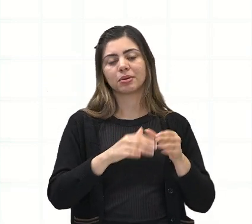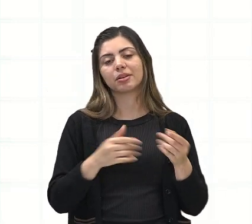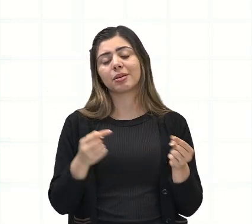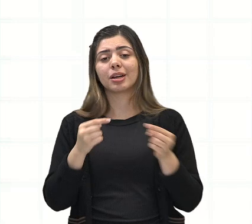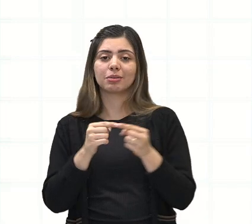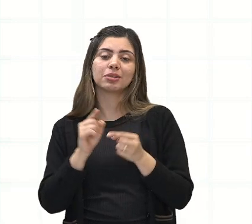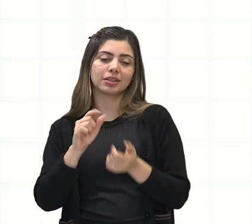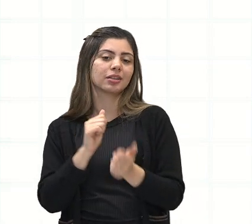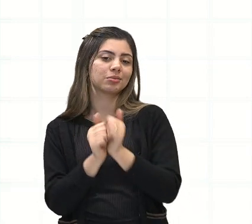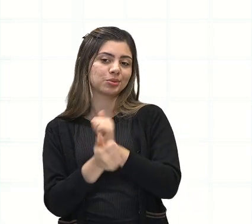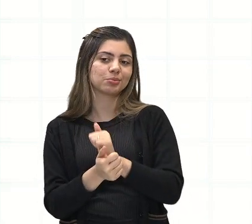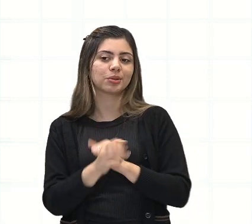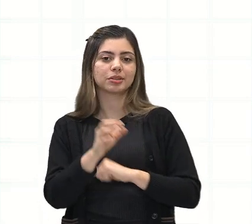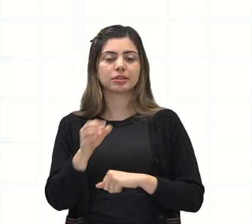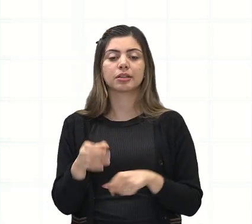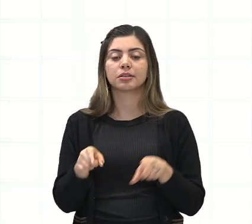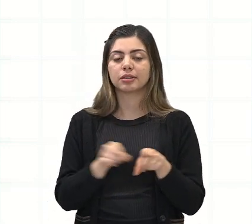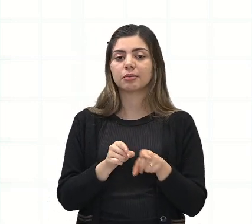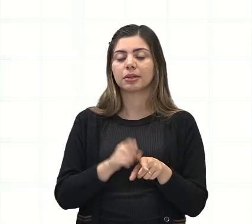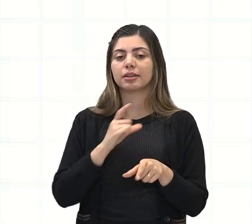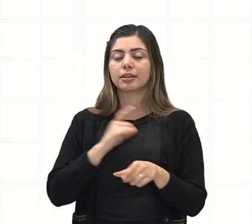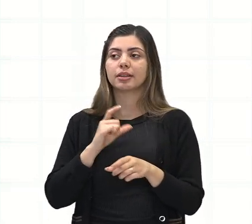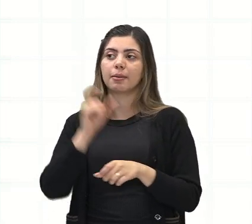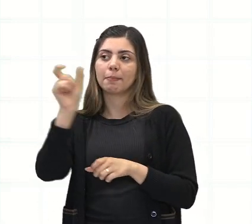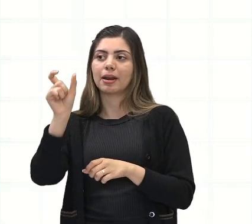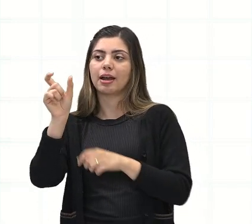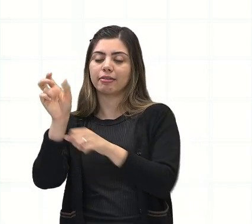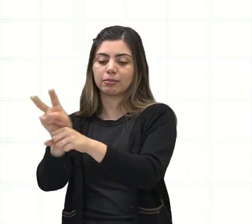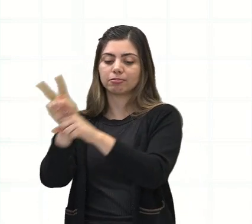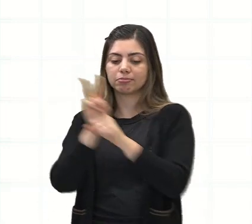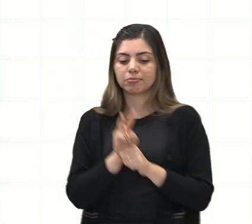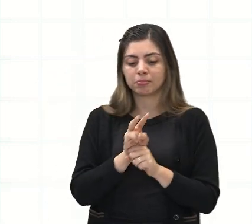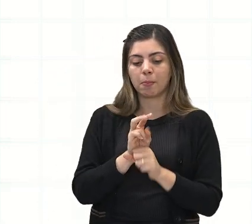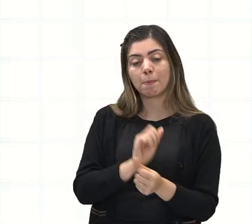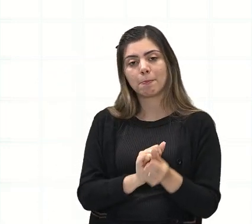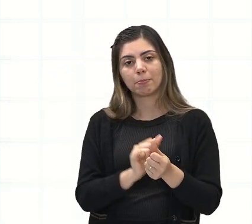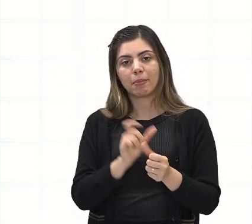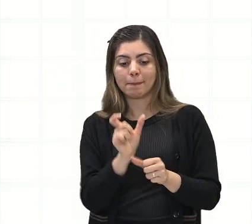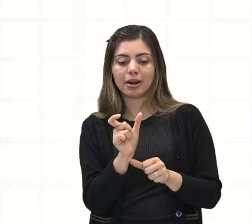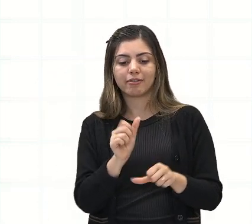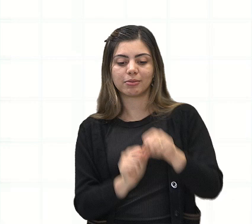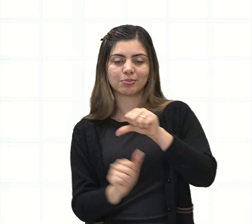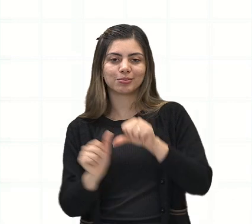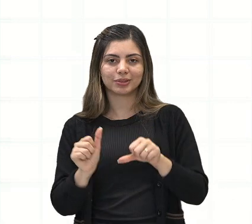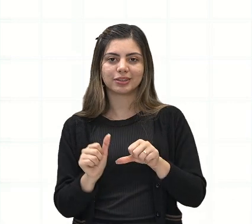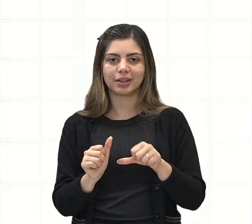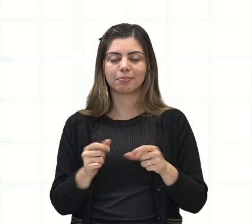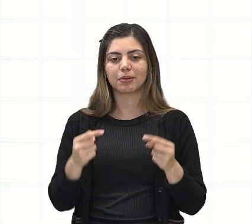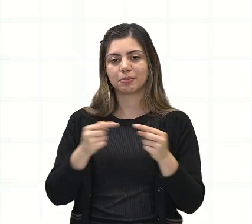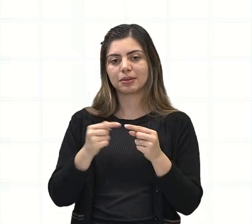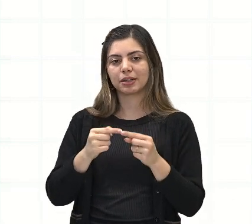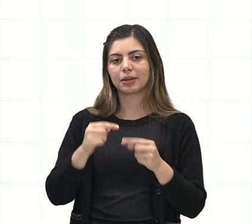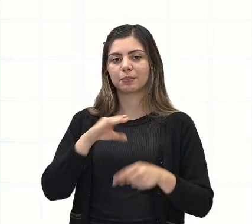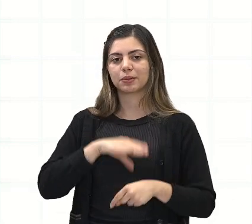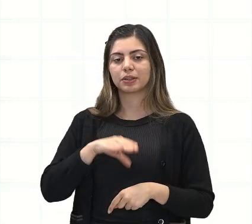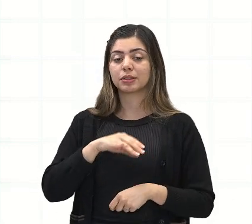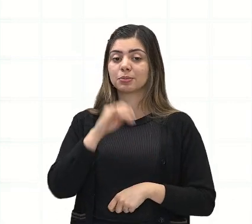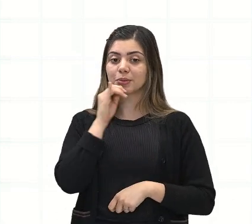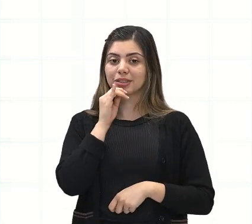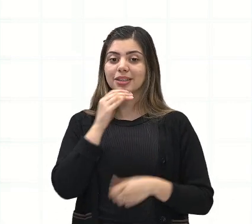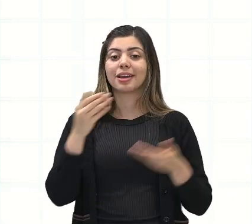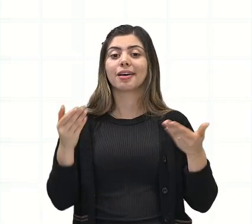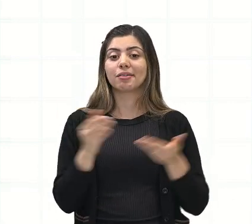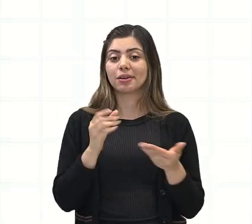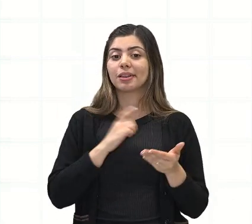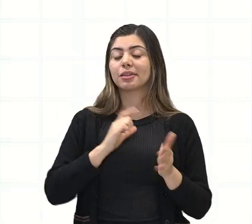esporte, e que foi agregado e modificado na língua portuguesa dessa forma. Aqui a gente tem uma